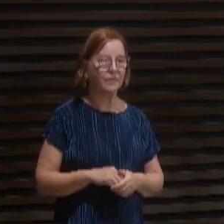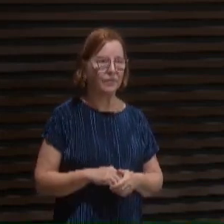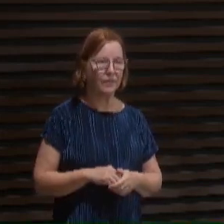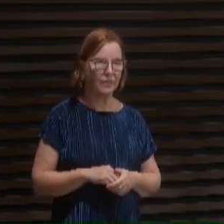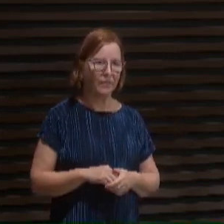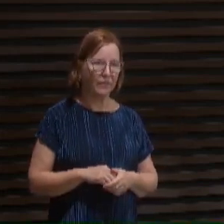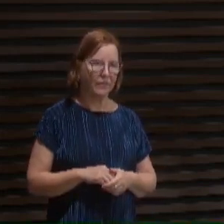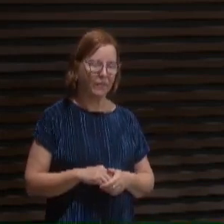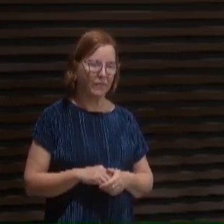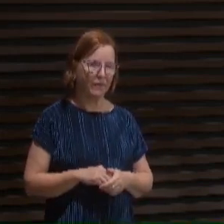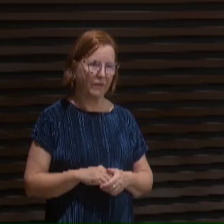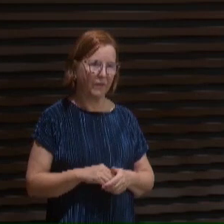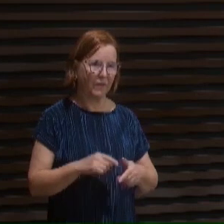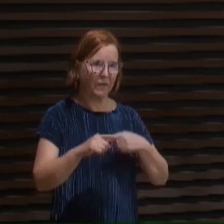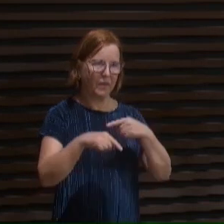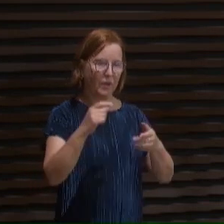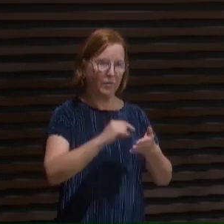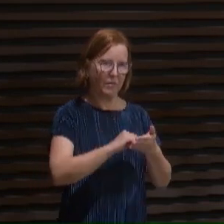foi aqui no